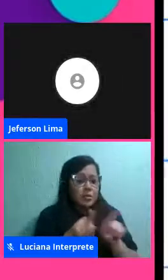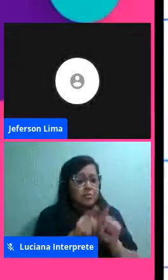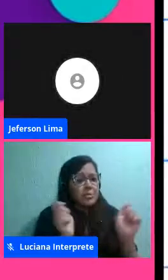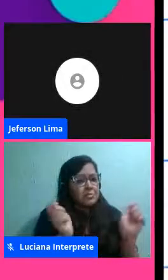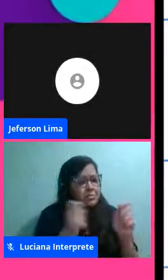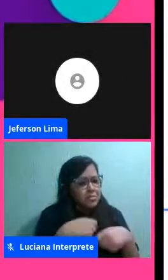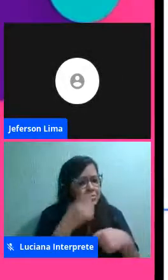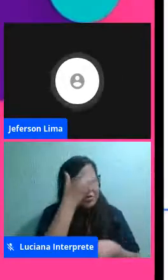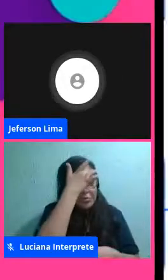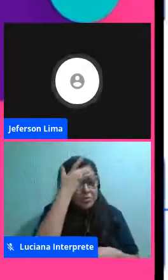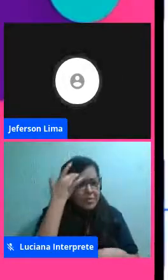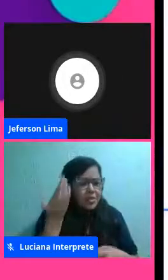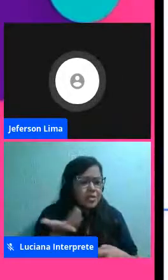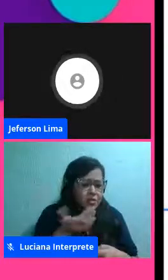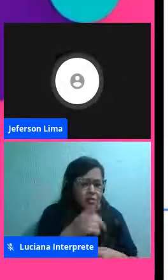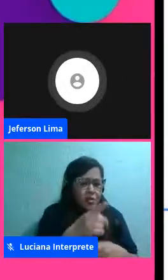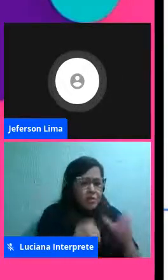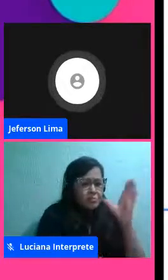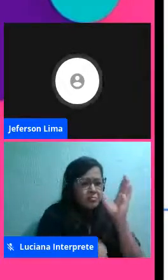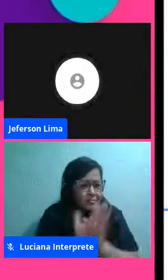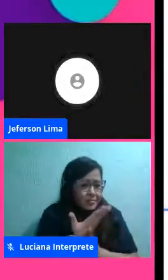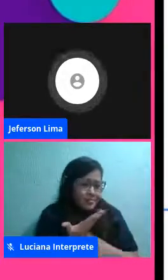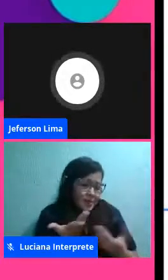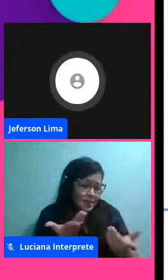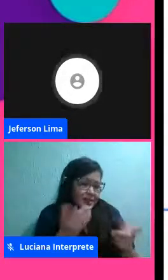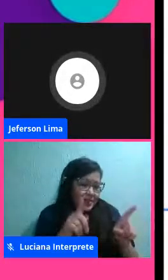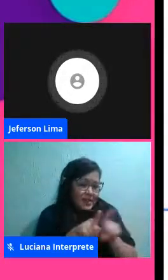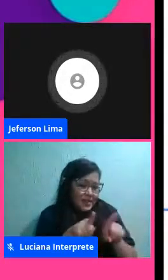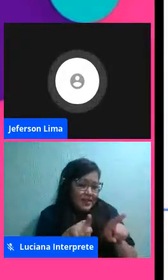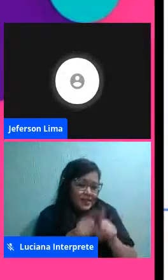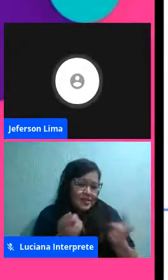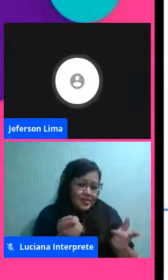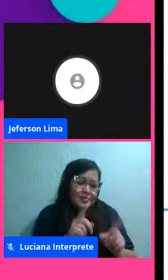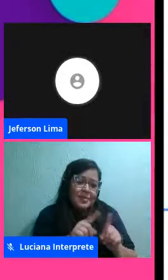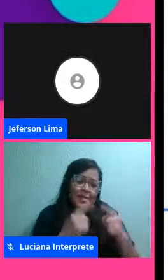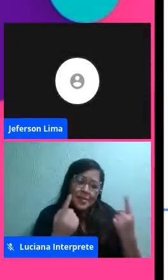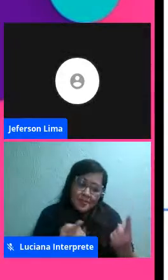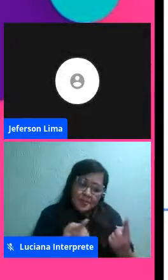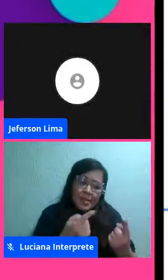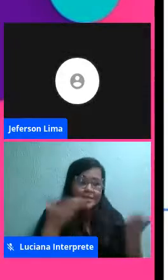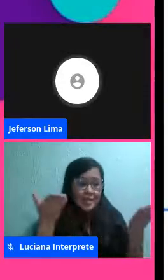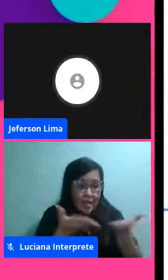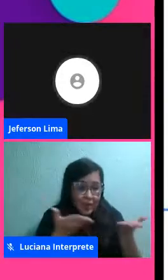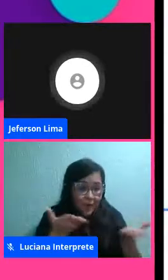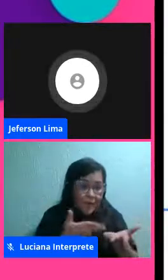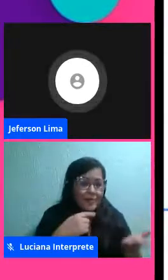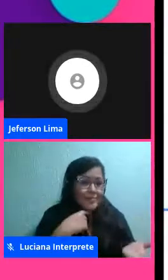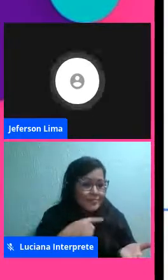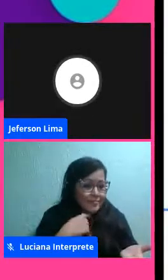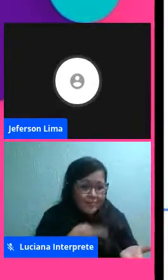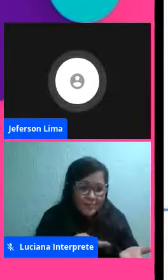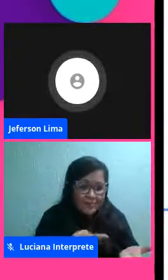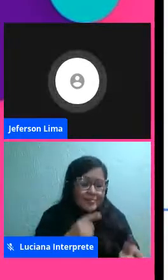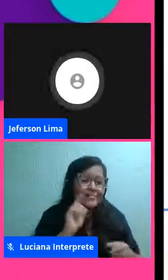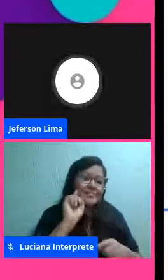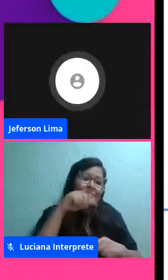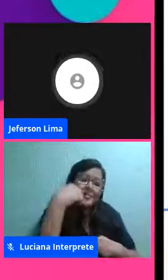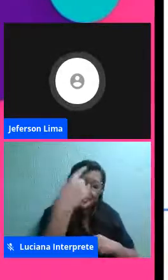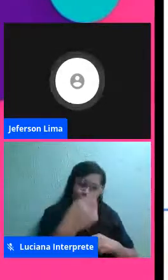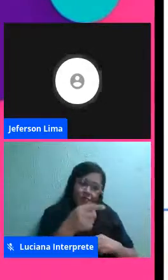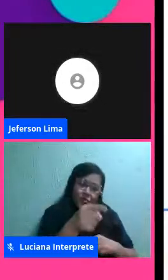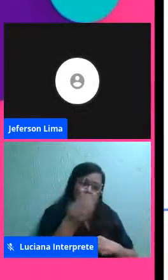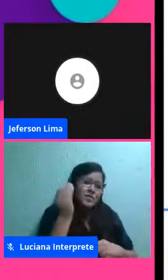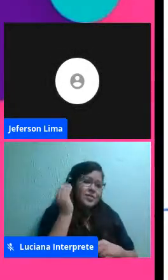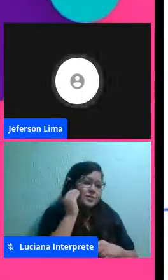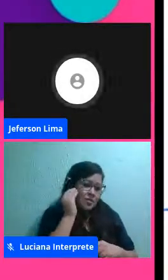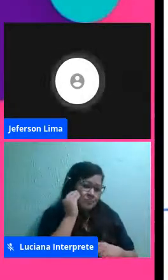agora. Sei, né, não vai ser possível, mas tentem fazer ela posteriormente. E como é que ela vai funcionar? A gente vai precisar de um